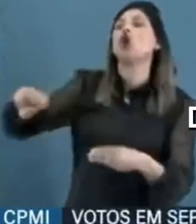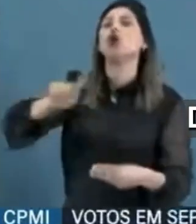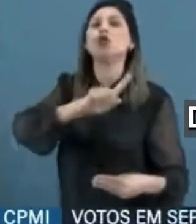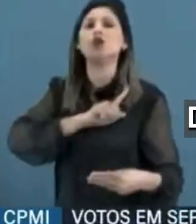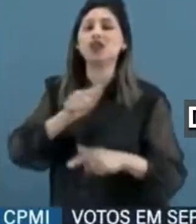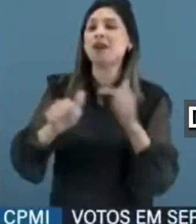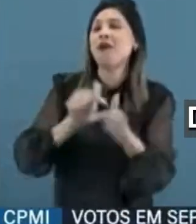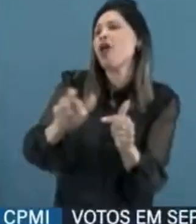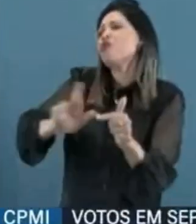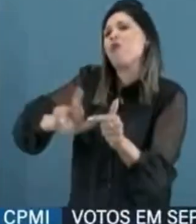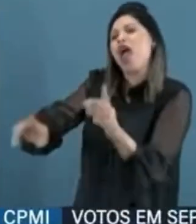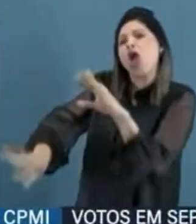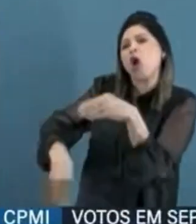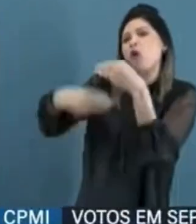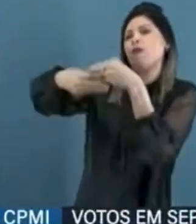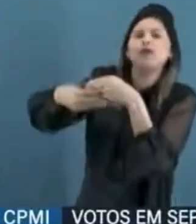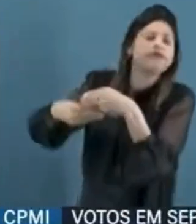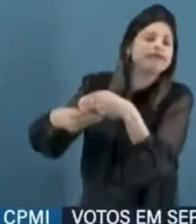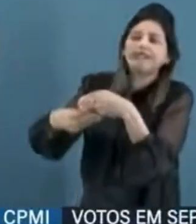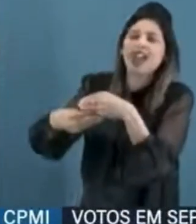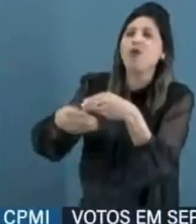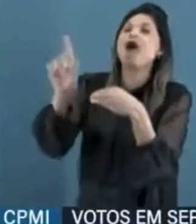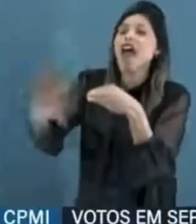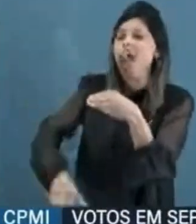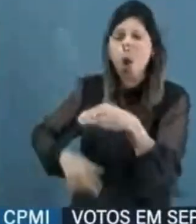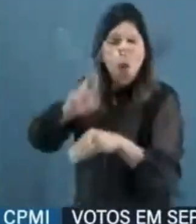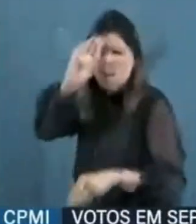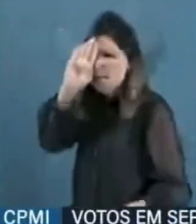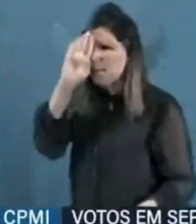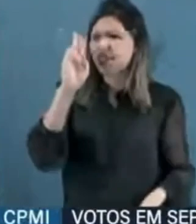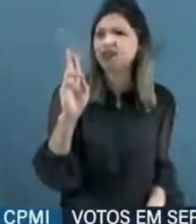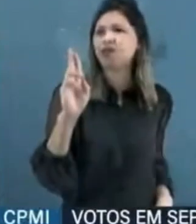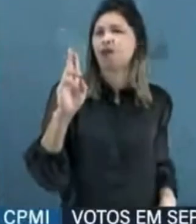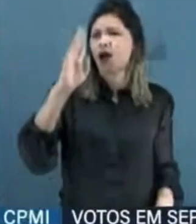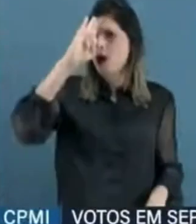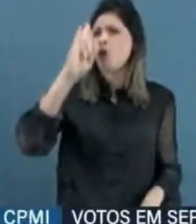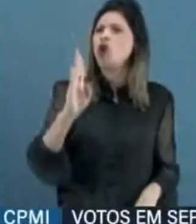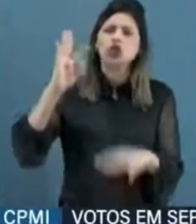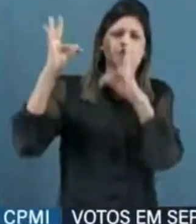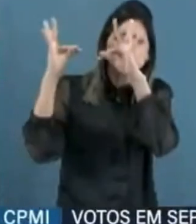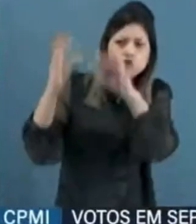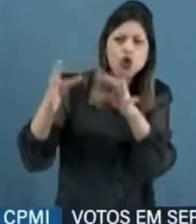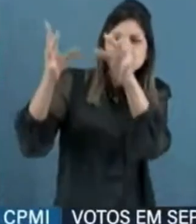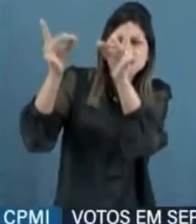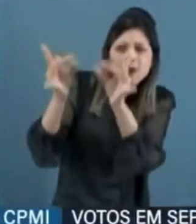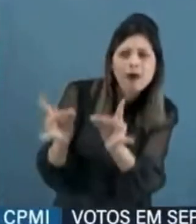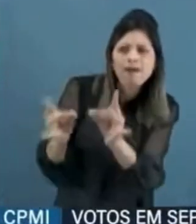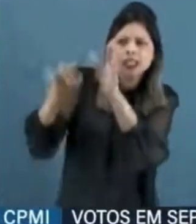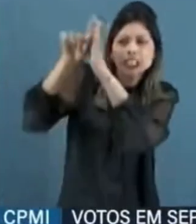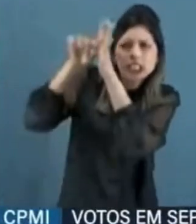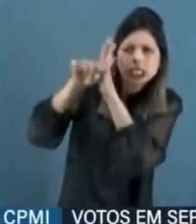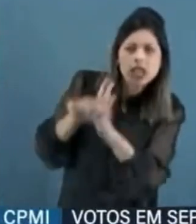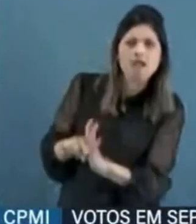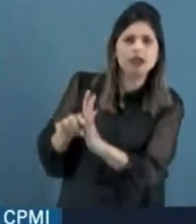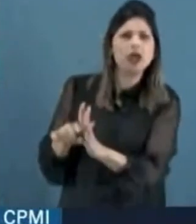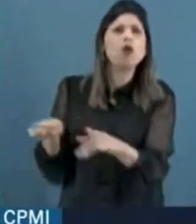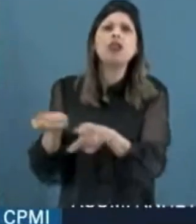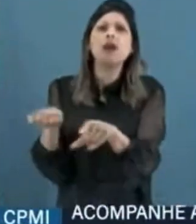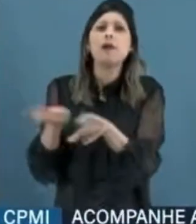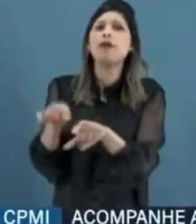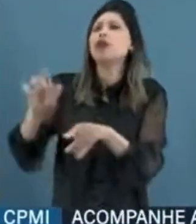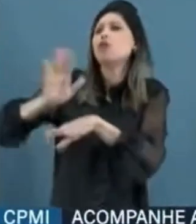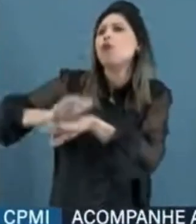um complemento. Ele é protagonista de muitos dados e de muitas investigações, não só nas